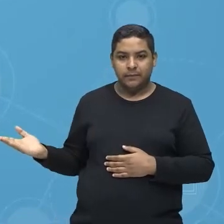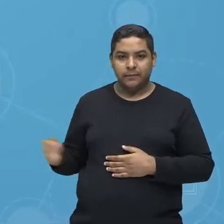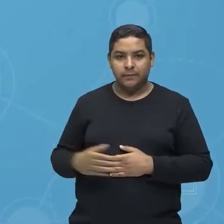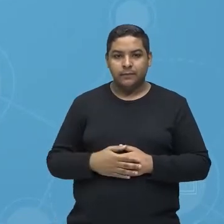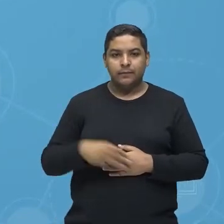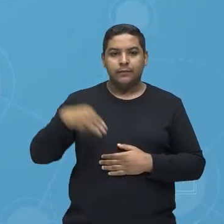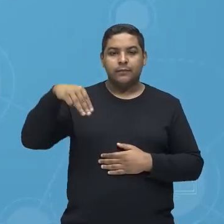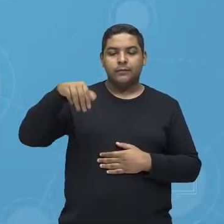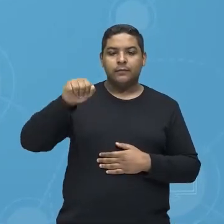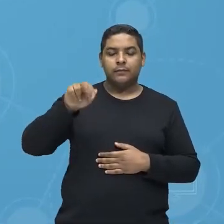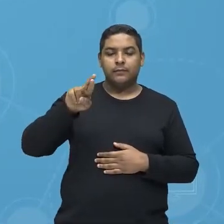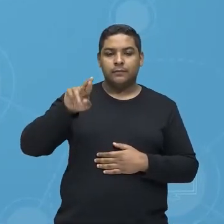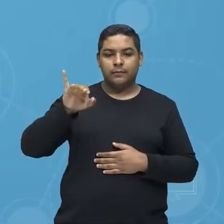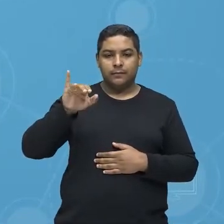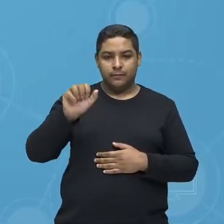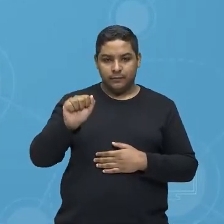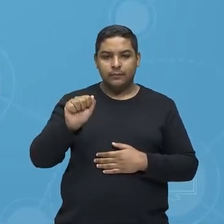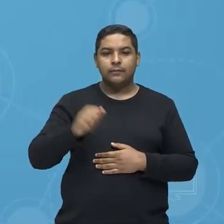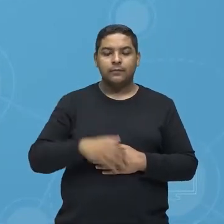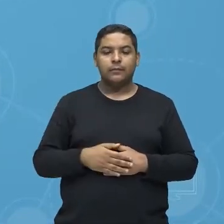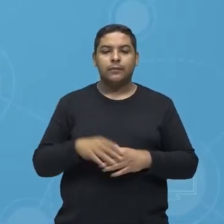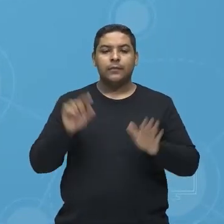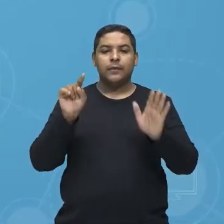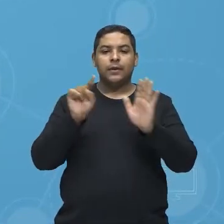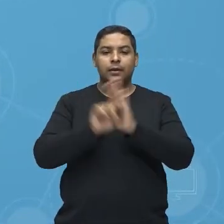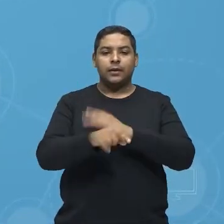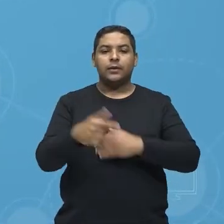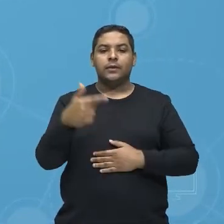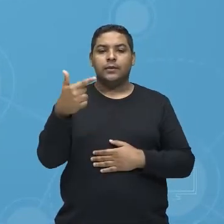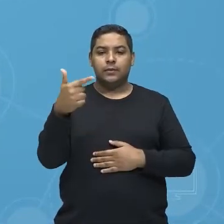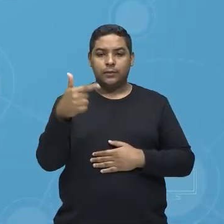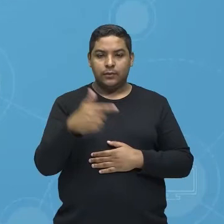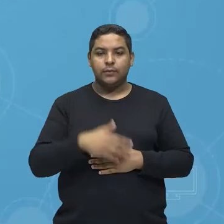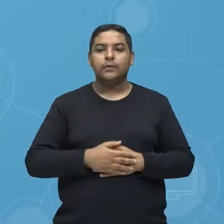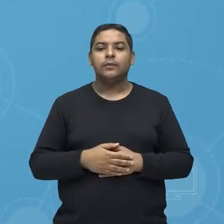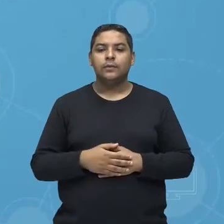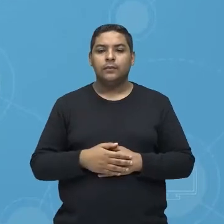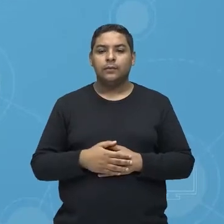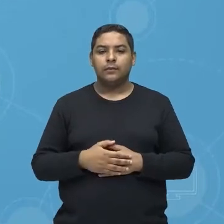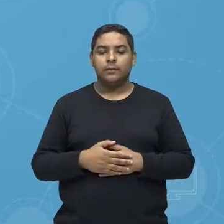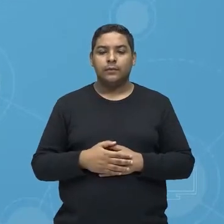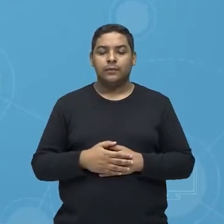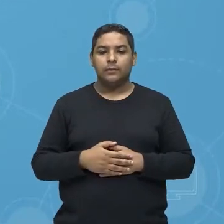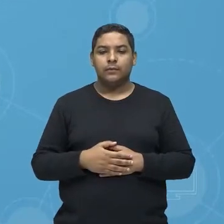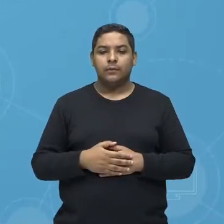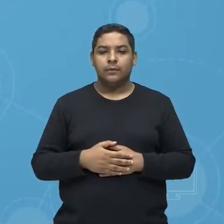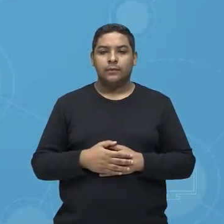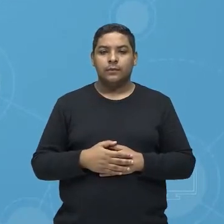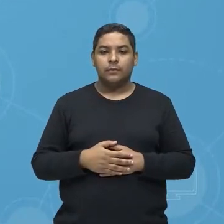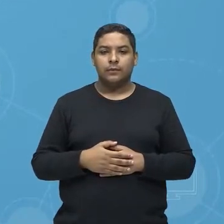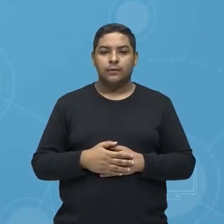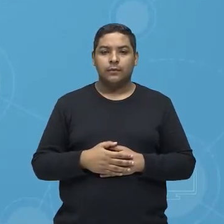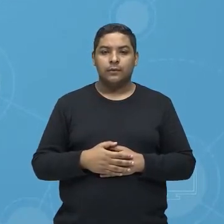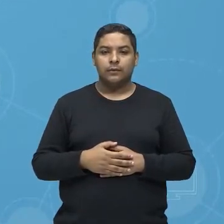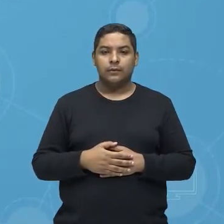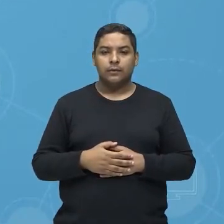aluna Maria Isabel, né? Respondendo aí a nossa segunda questão. Ela colocou que na segunda